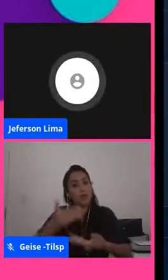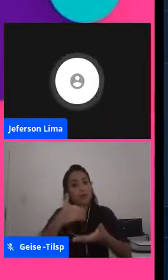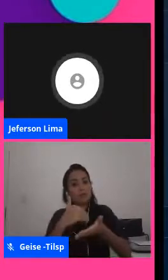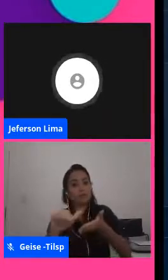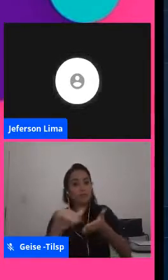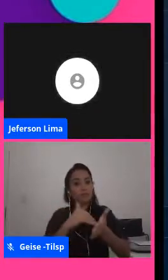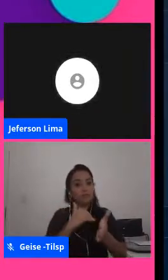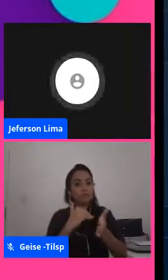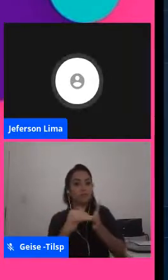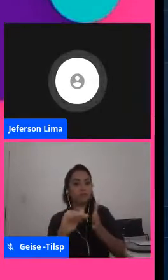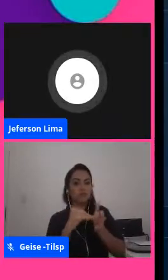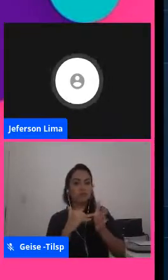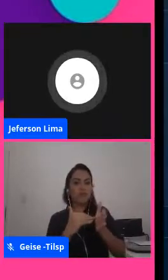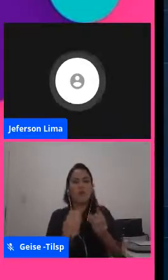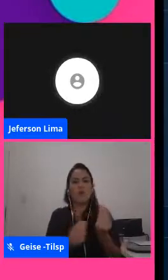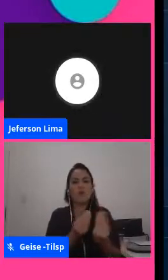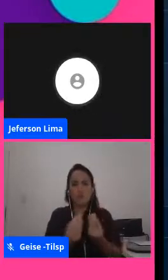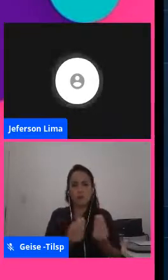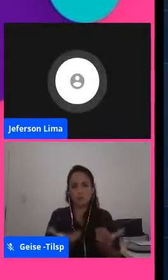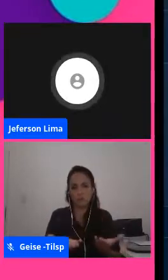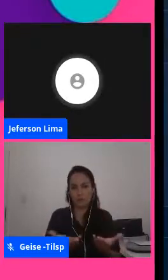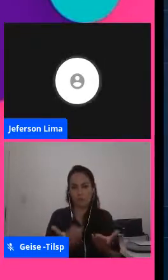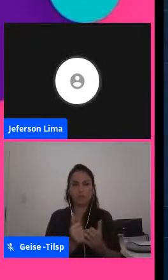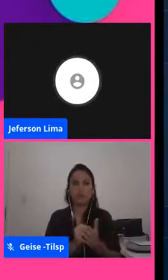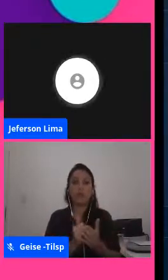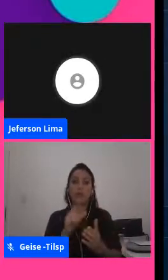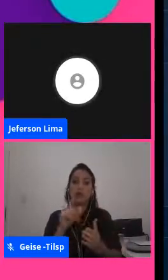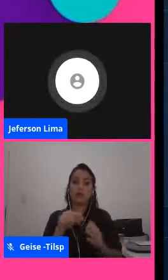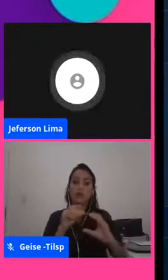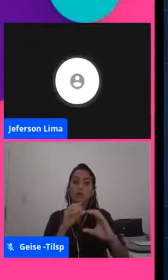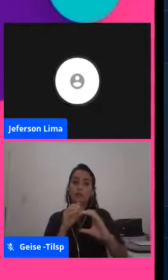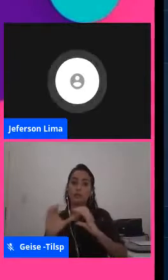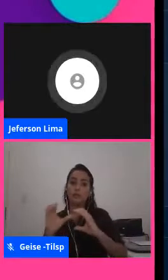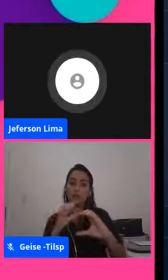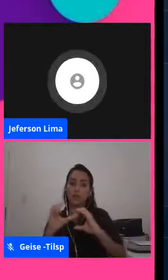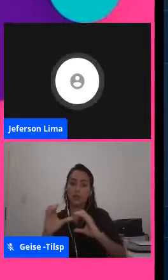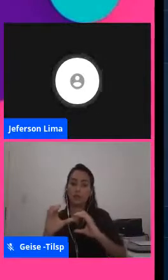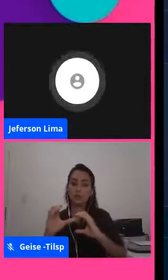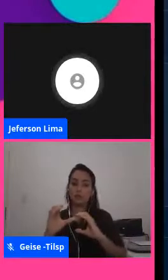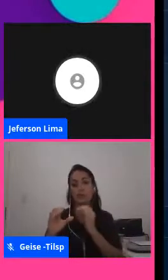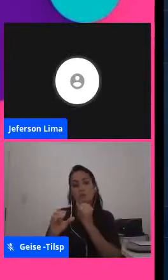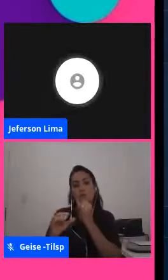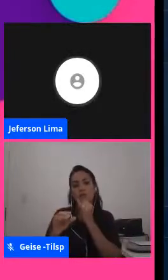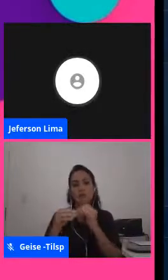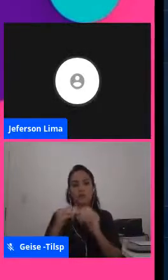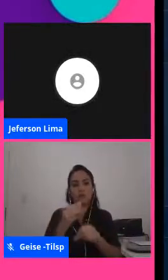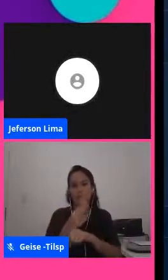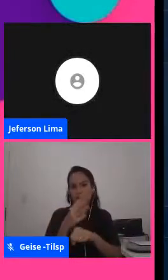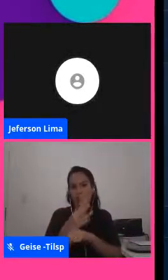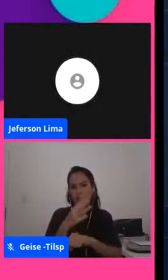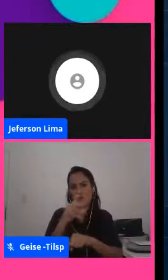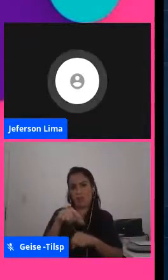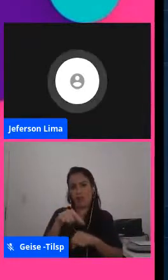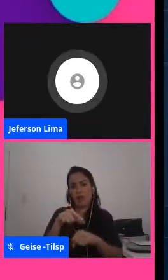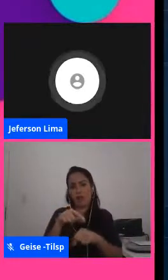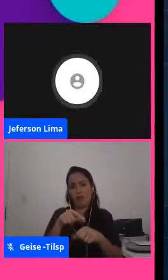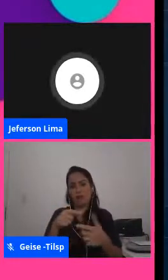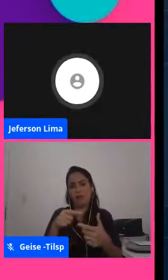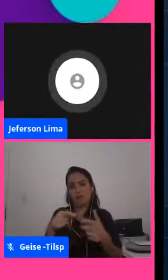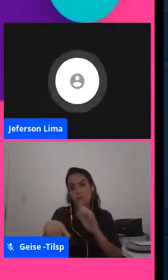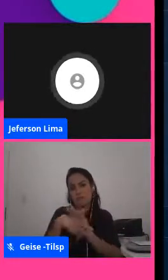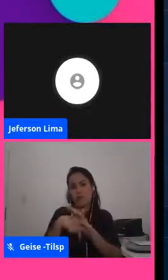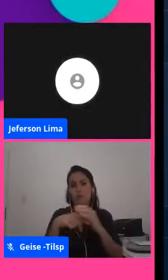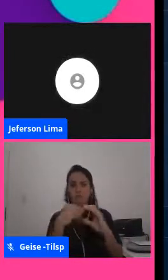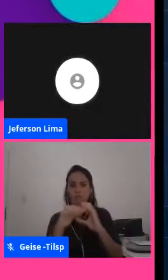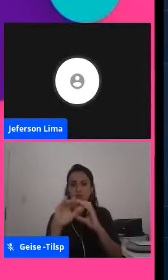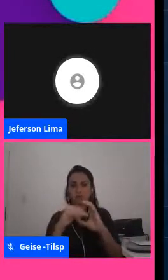é que a gente faz troca de mensagem? Troca de mensagem a gente faz se comunicando com um lugar. Imagina o WhatsApp. O WhatsApp é um aplicativo de mensageria. Só